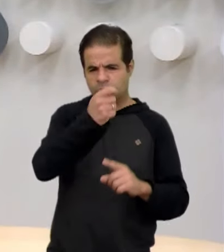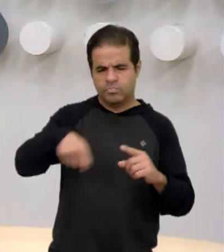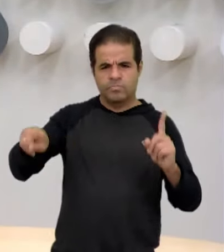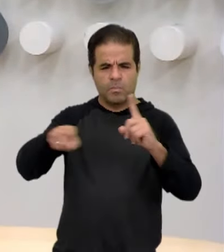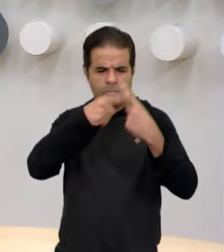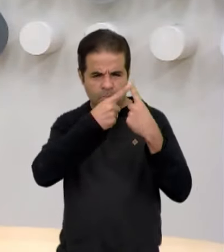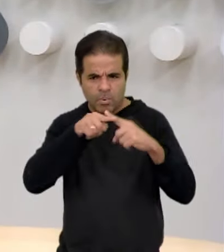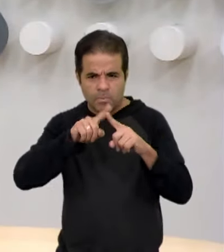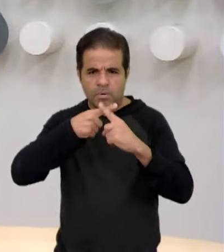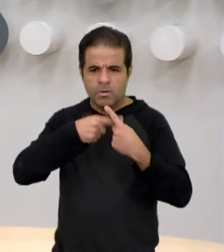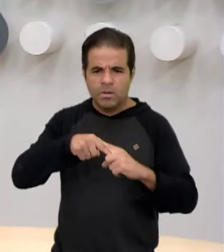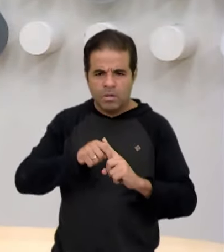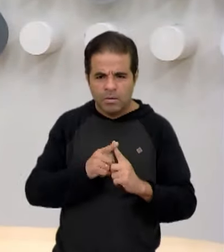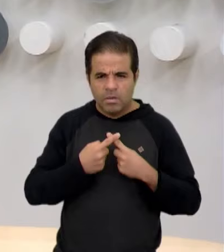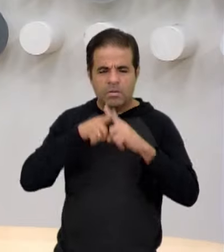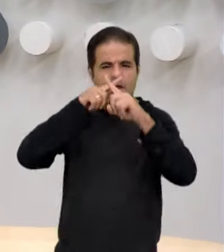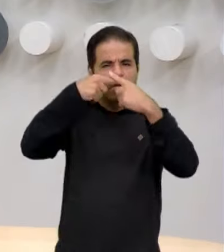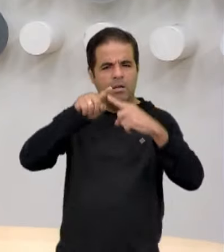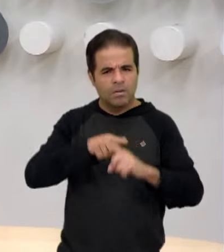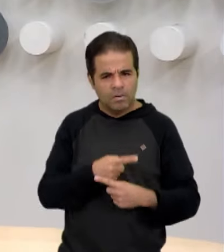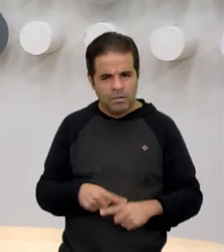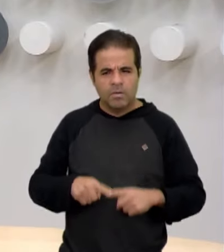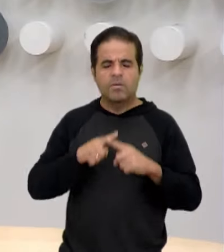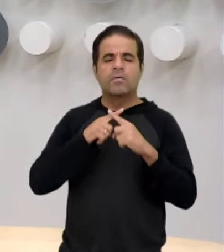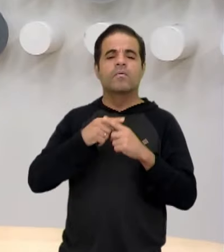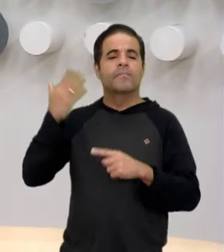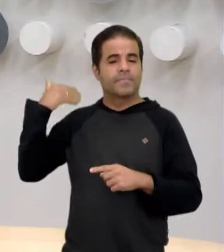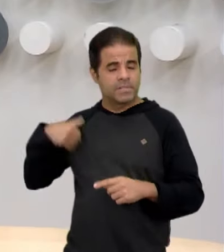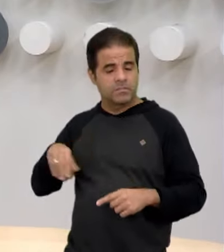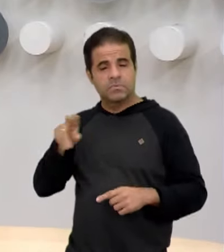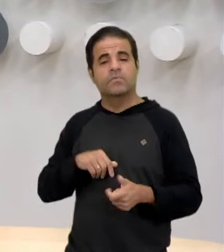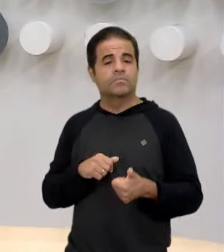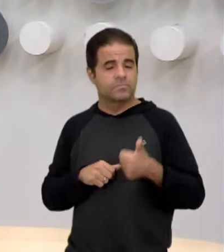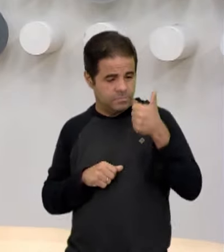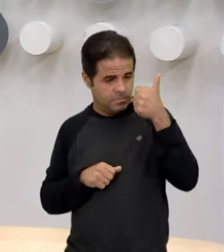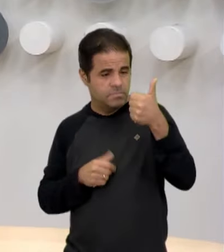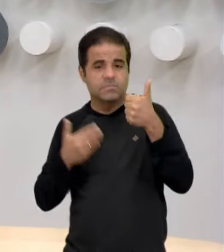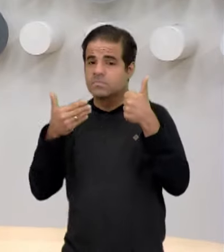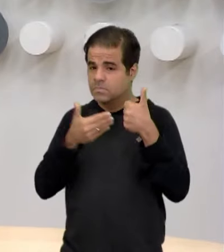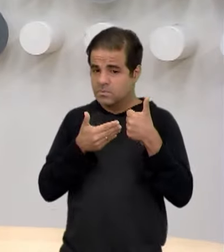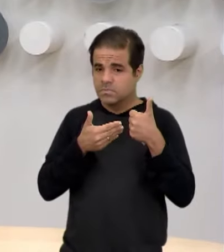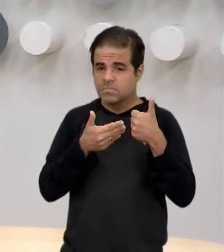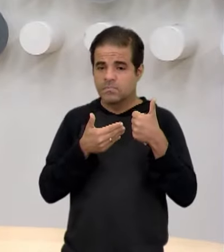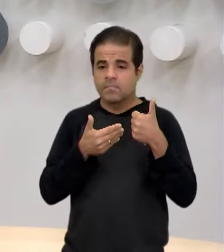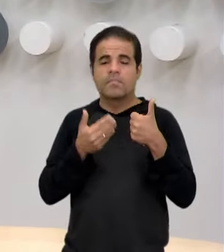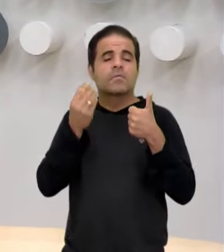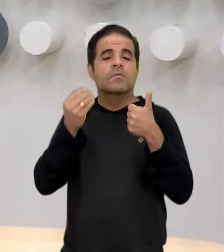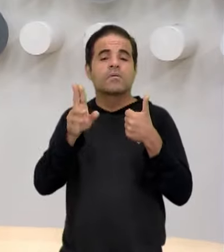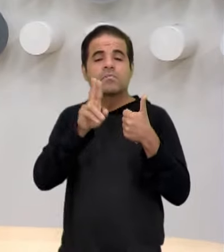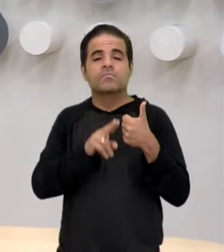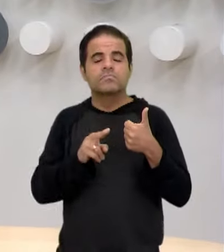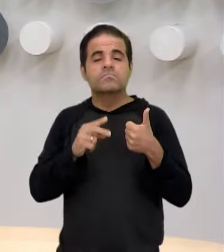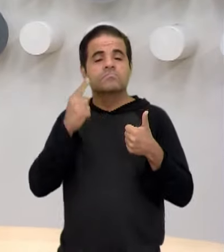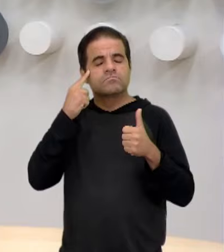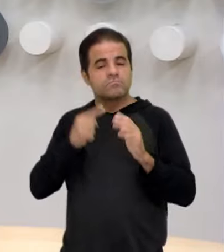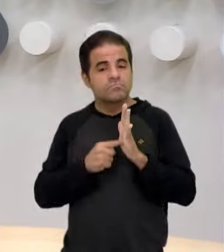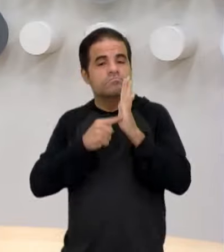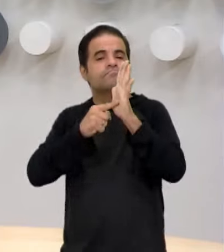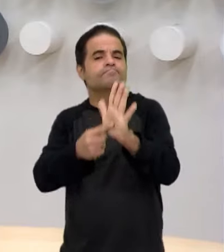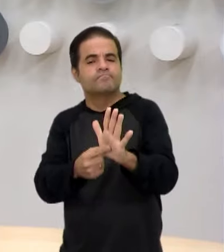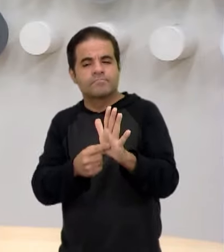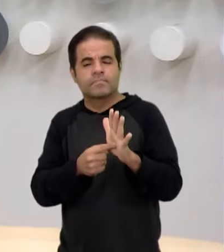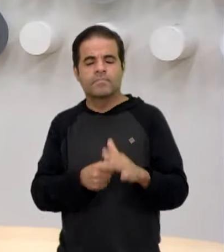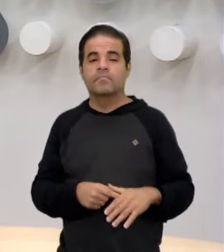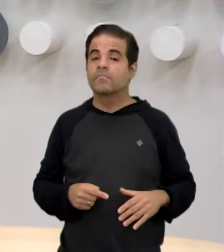quê? O like, né? O joinha que a gente conhece, ele era usado como um símbolo de